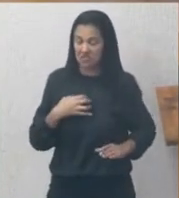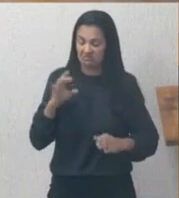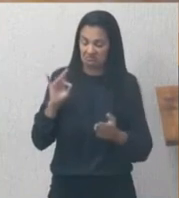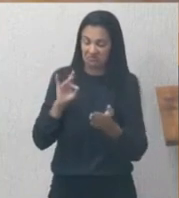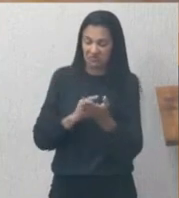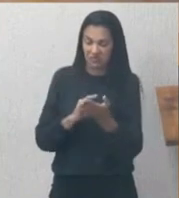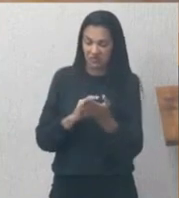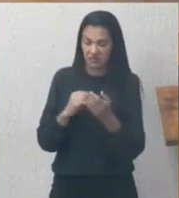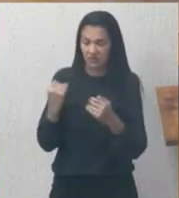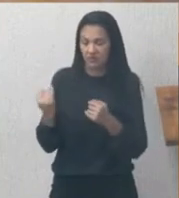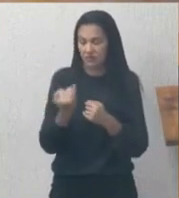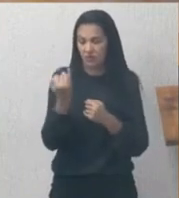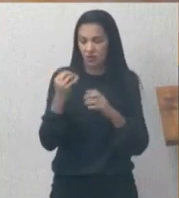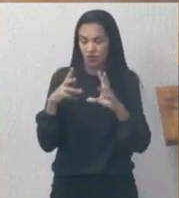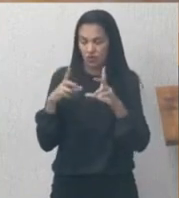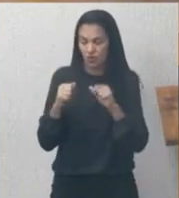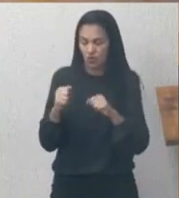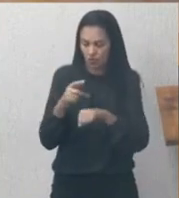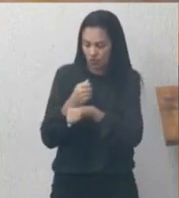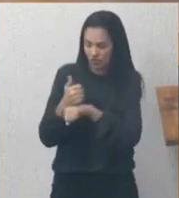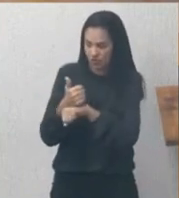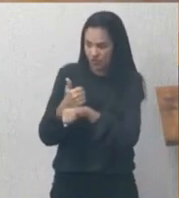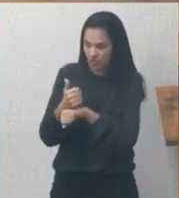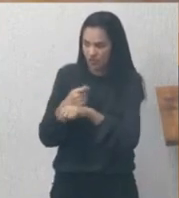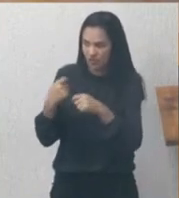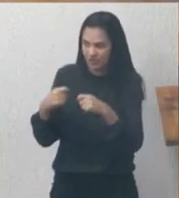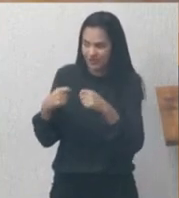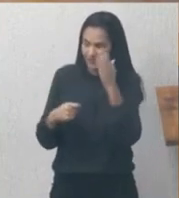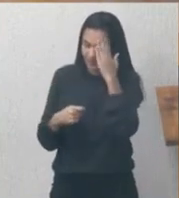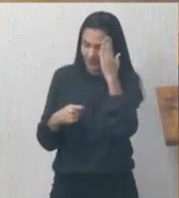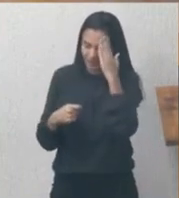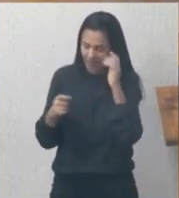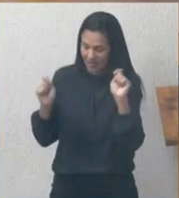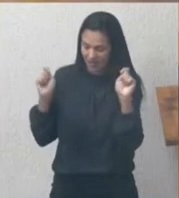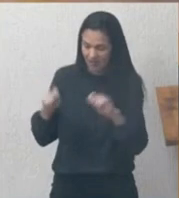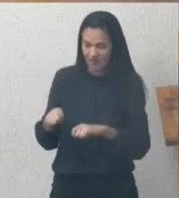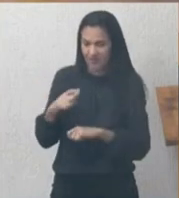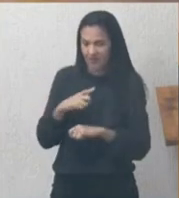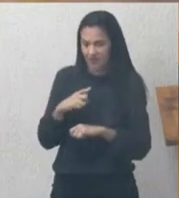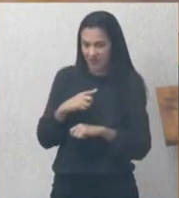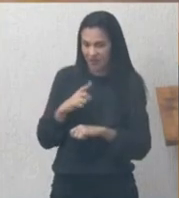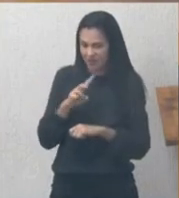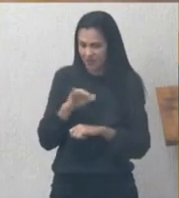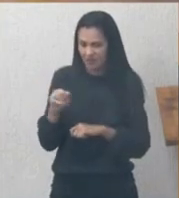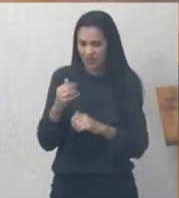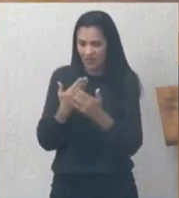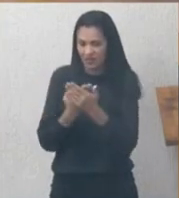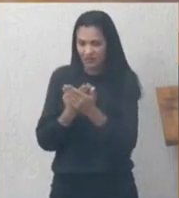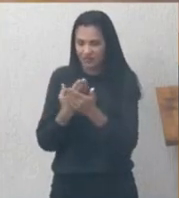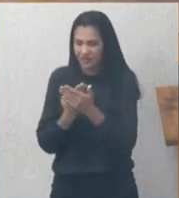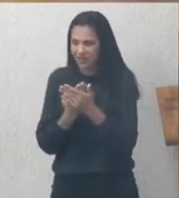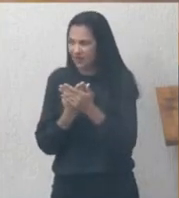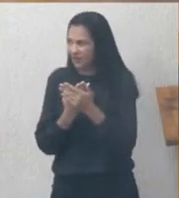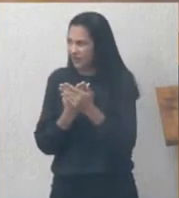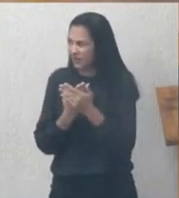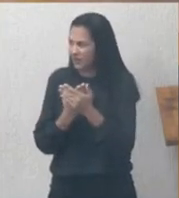acho que isso é importante todo profissional tem que saber aonde pisa todo profissional tem que ter a capacidade se ele não tem vai estudar procura em vez de ficar no